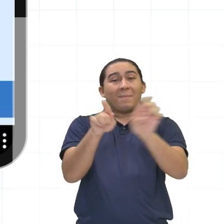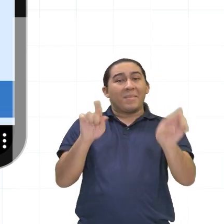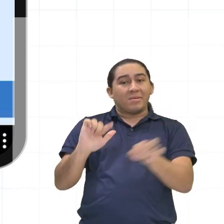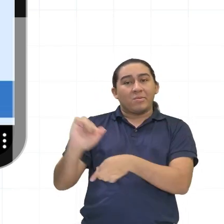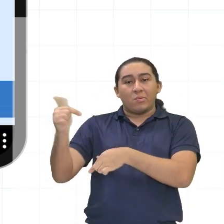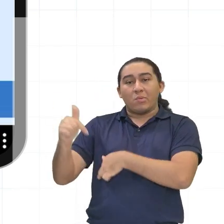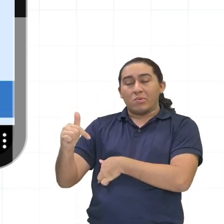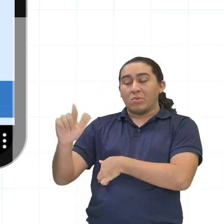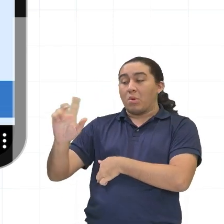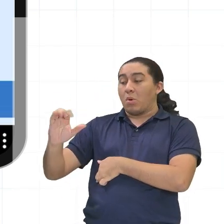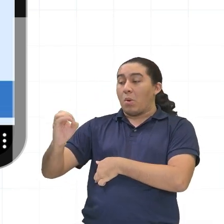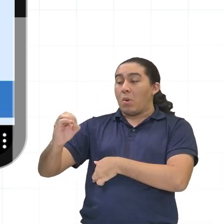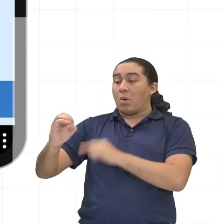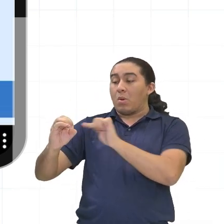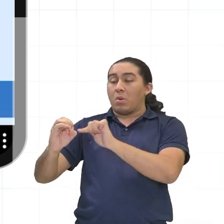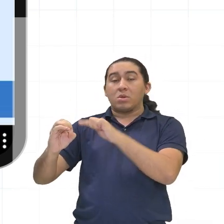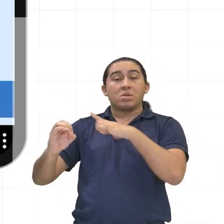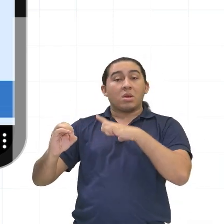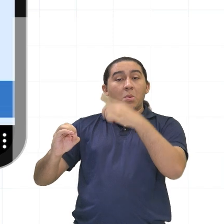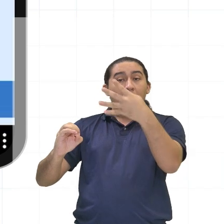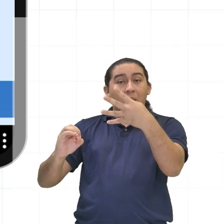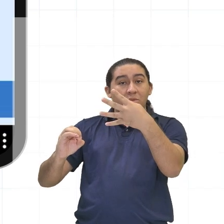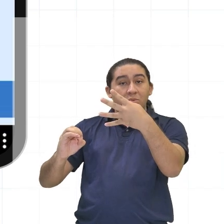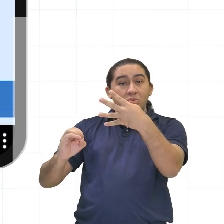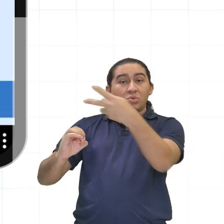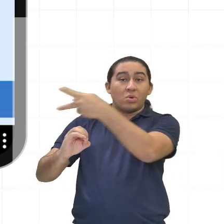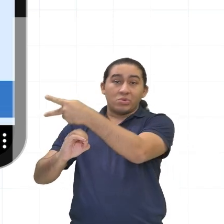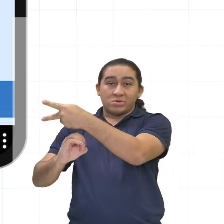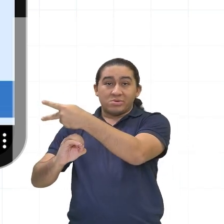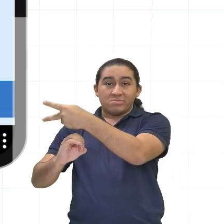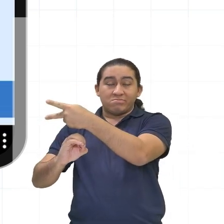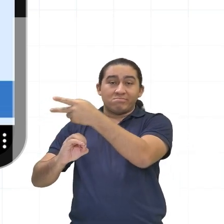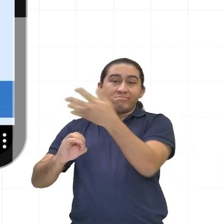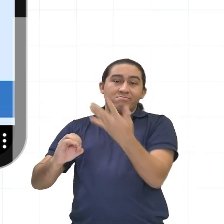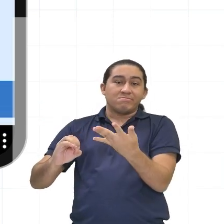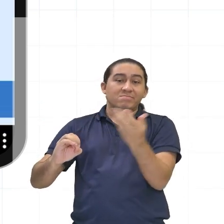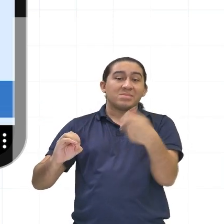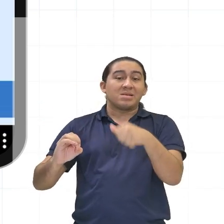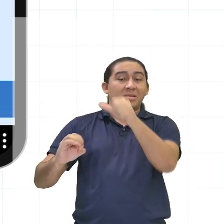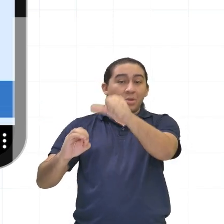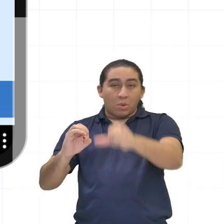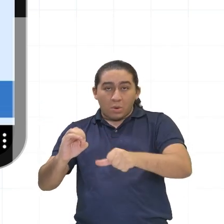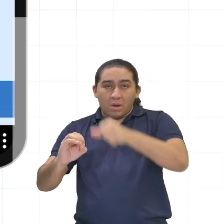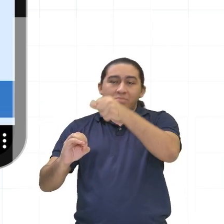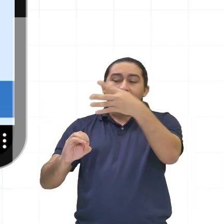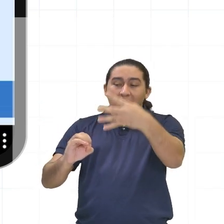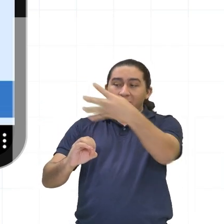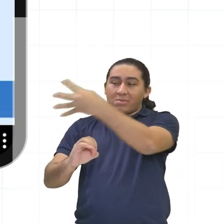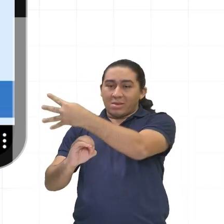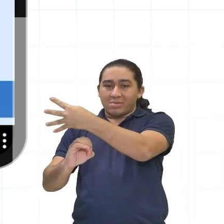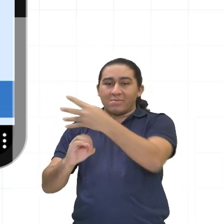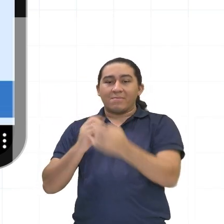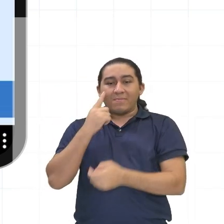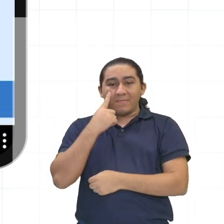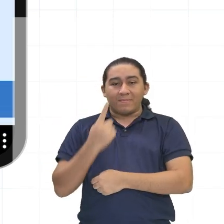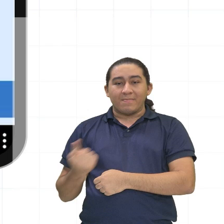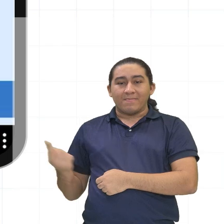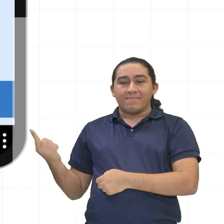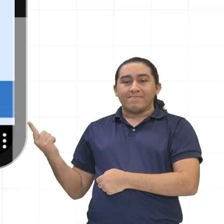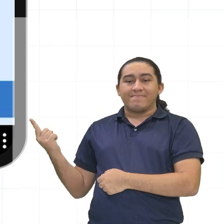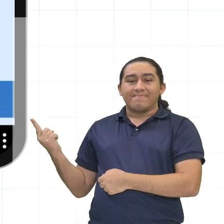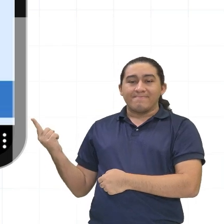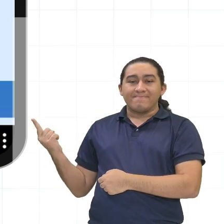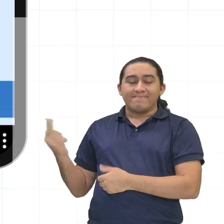tenho 4 no produto e 2 no reagente. Então, aqui, eu tenho que colocar 2. E está